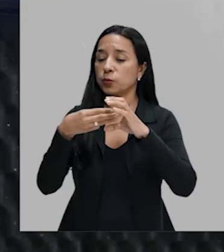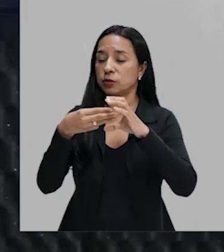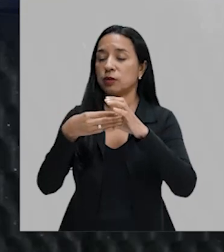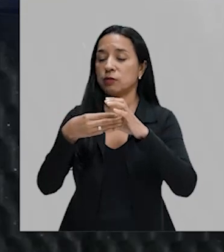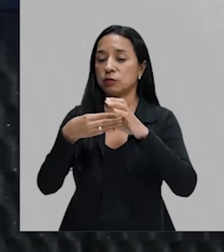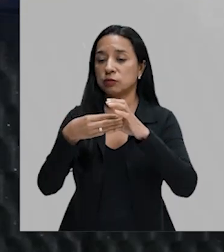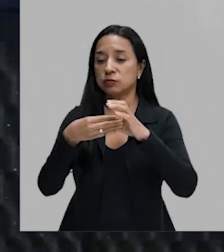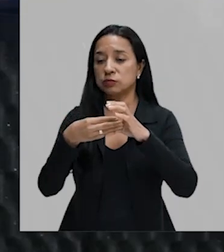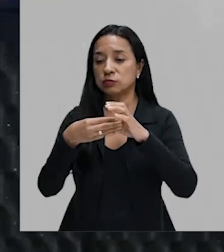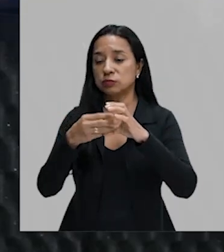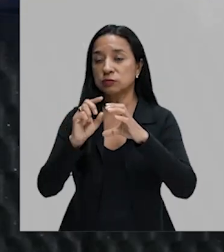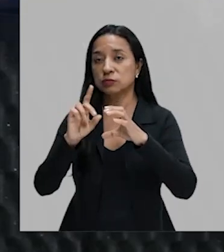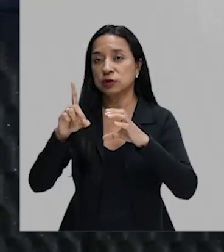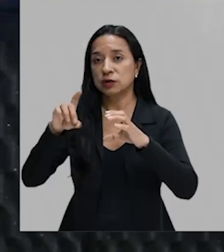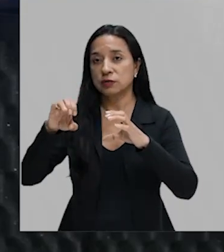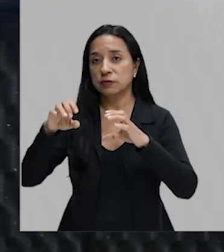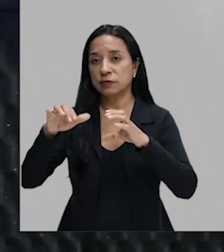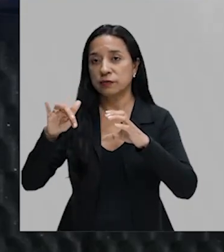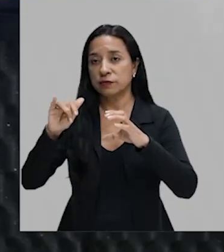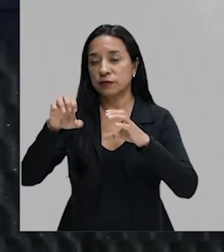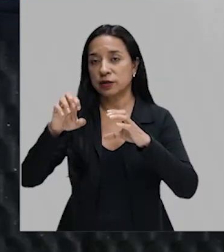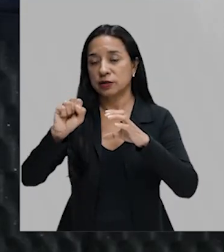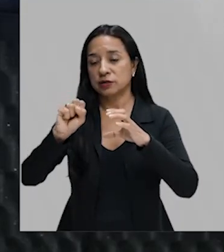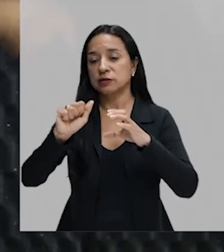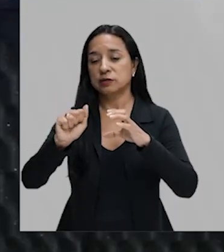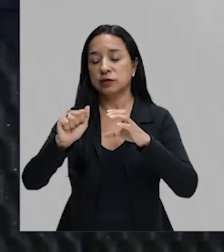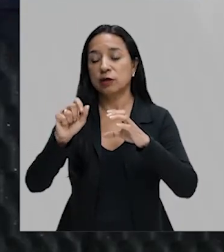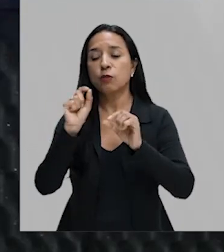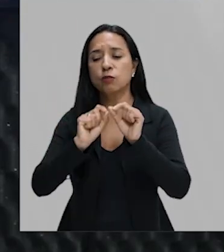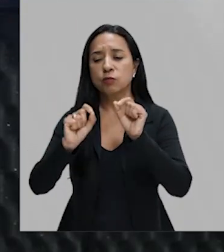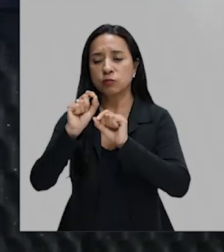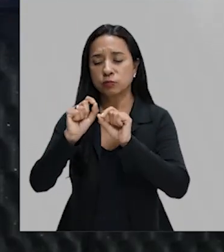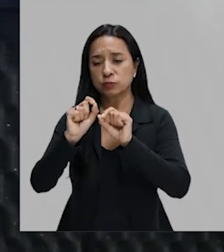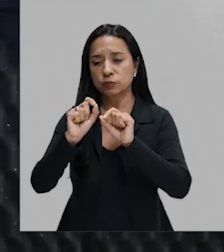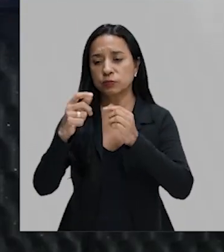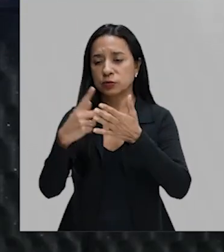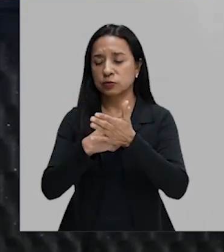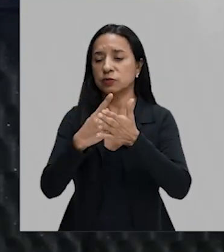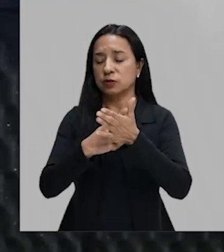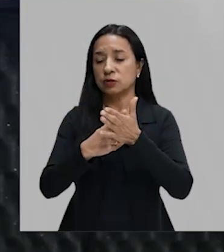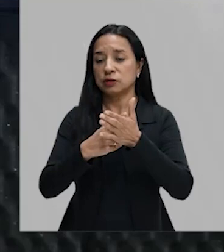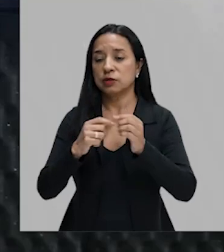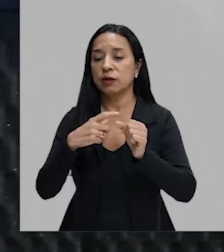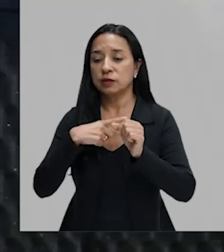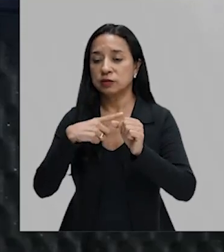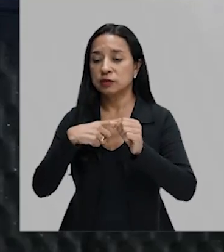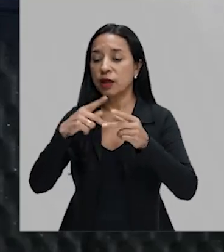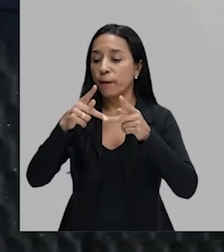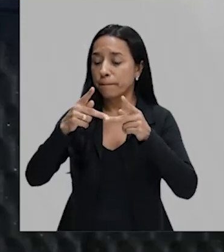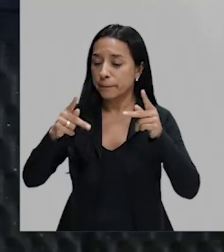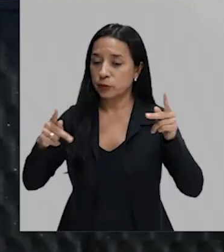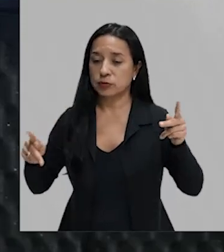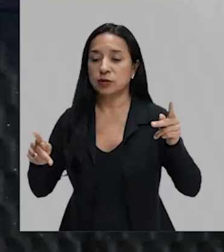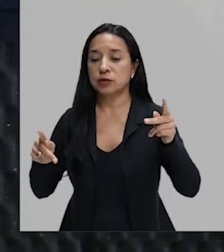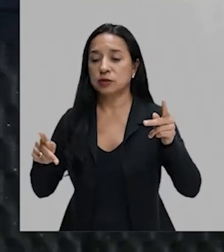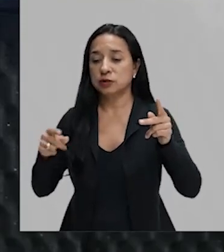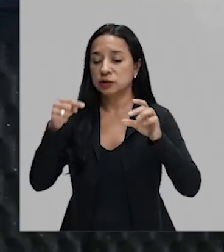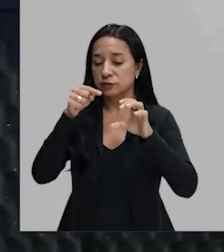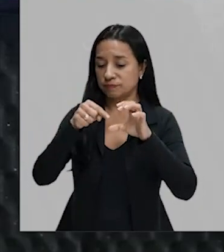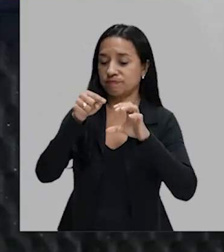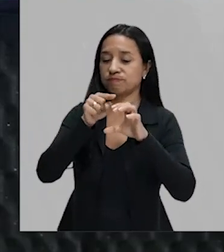defesa. Na membrana plasmática das células de defesa do nosso organismo, né, existem proteínas que ficam ali